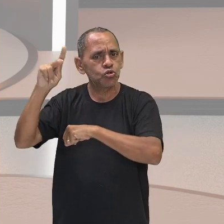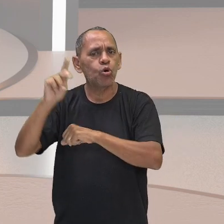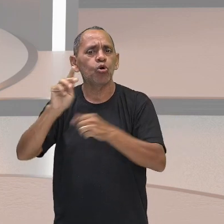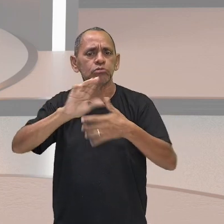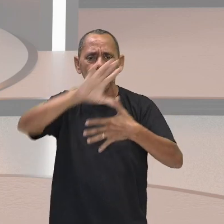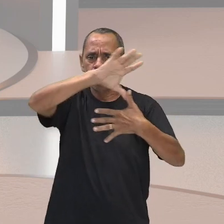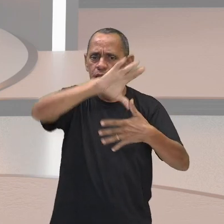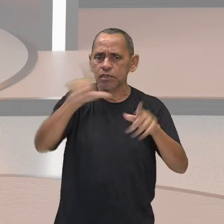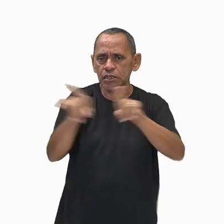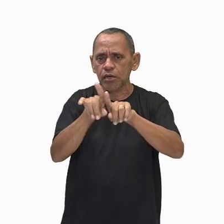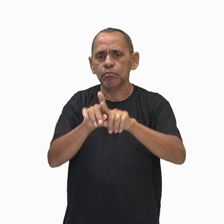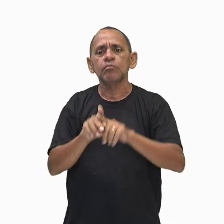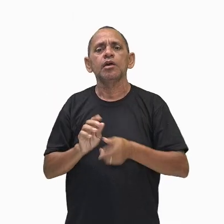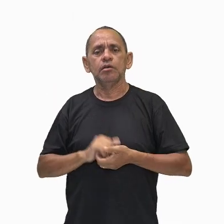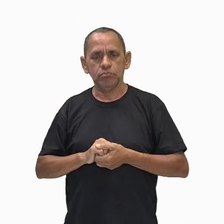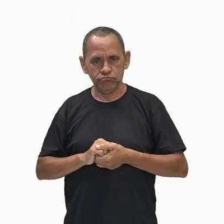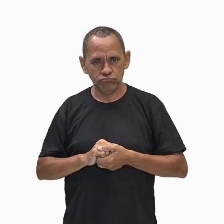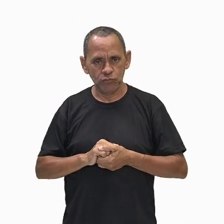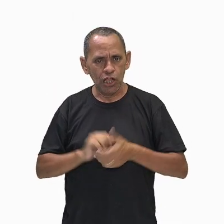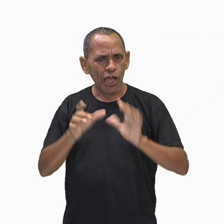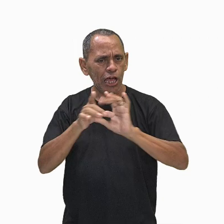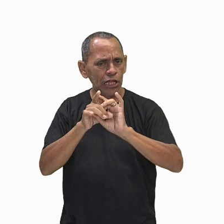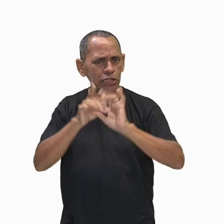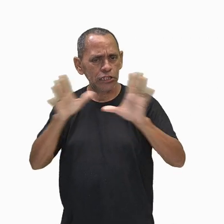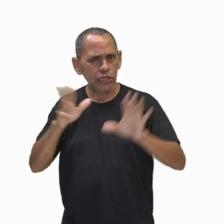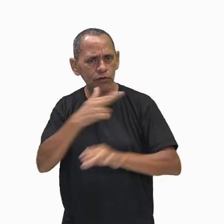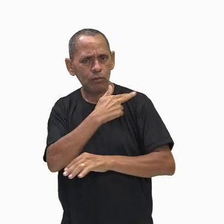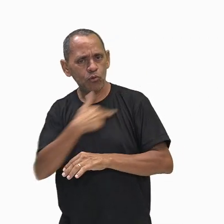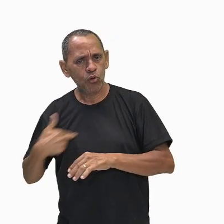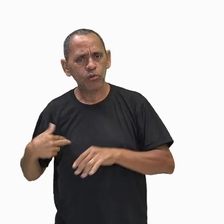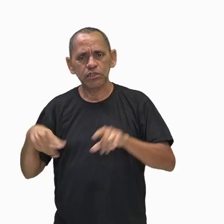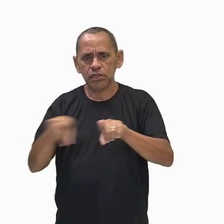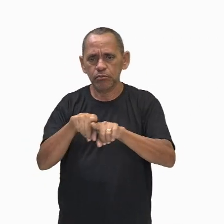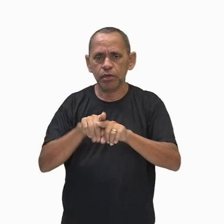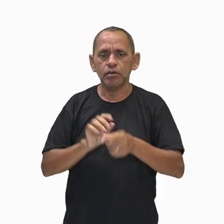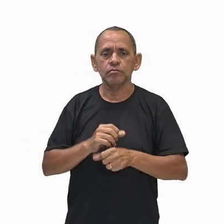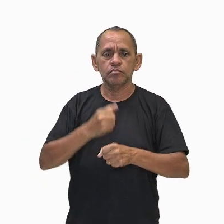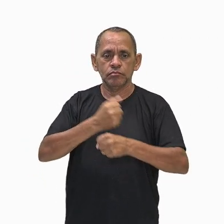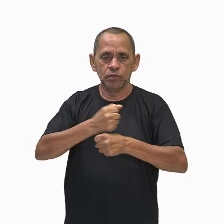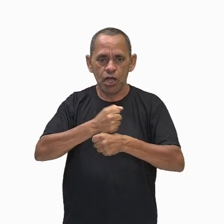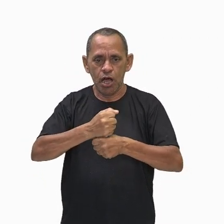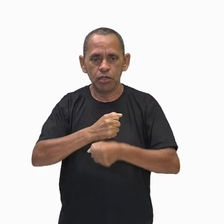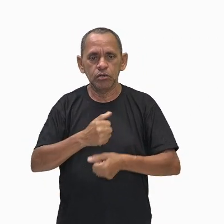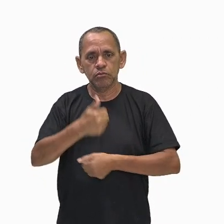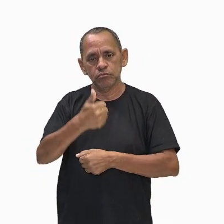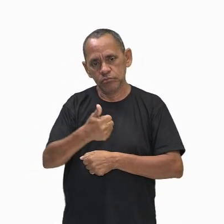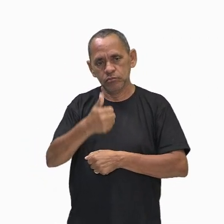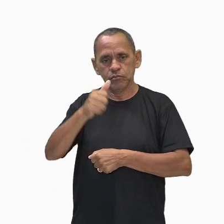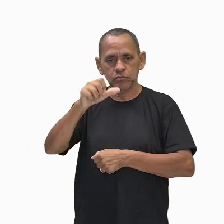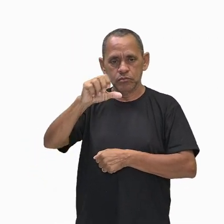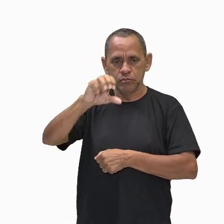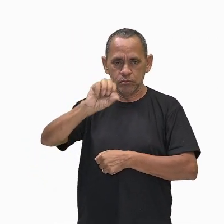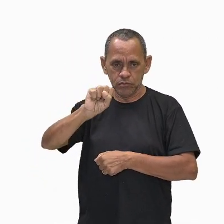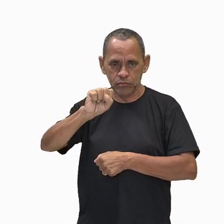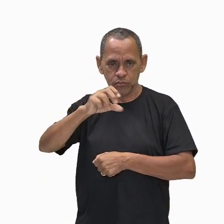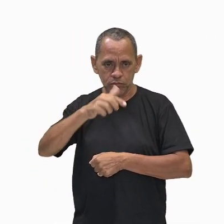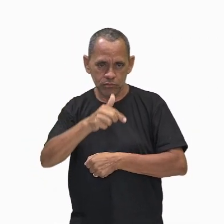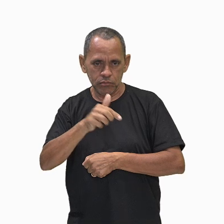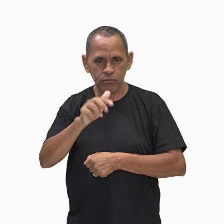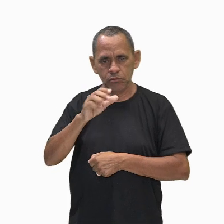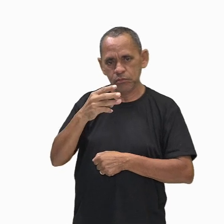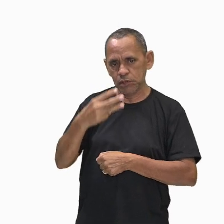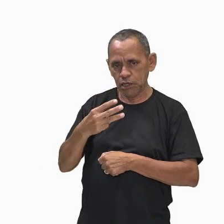república há muito tempo atrás. Prossigamos, olha só, em 1873, fundaram aí o Partido